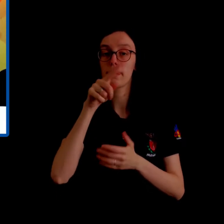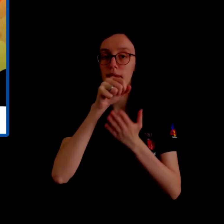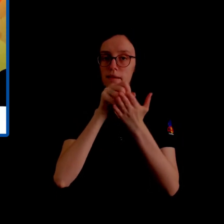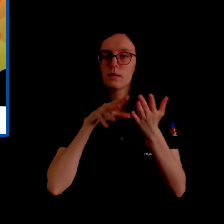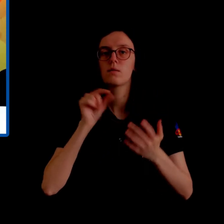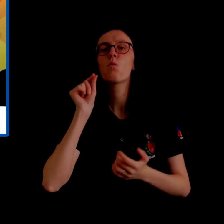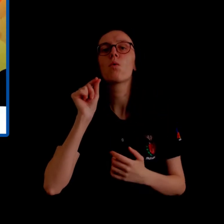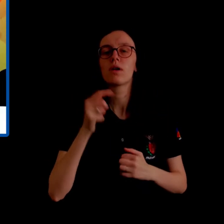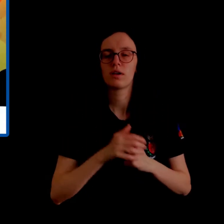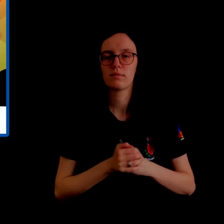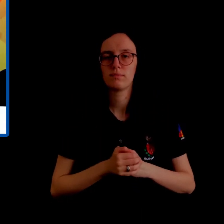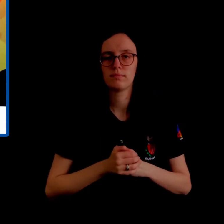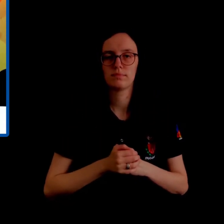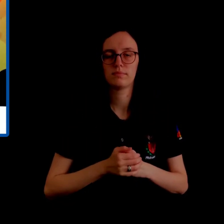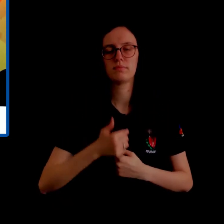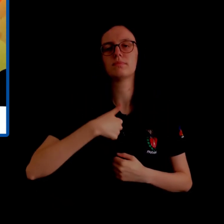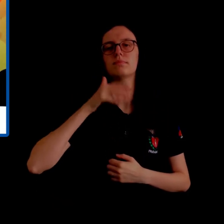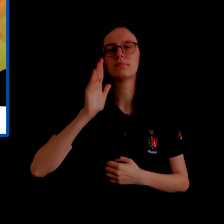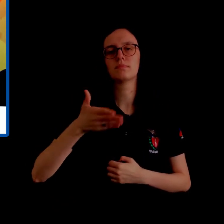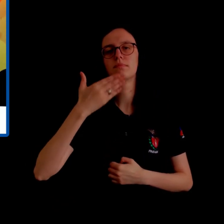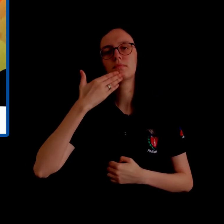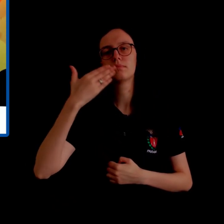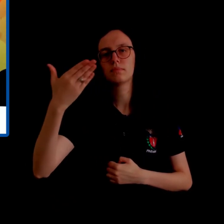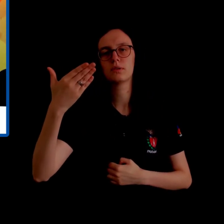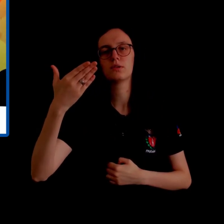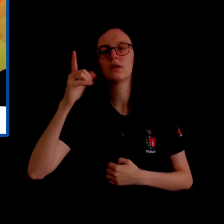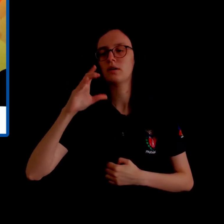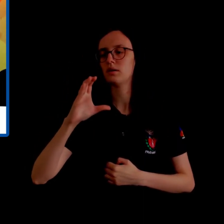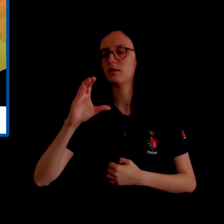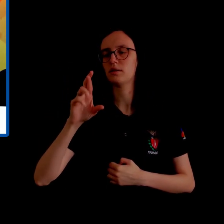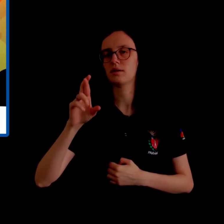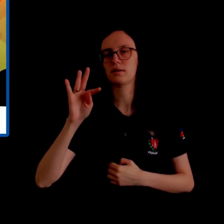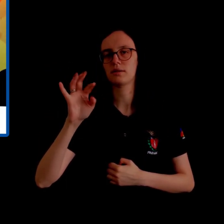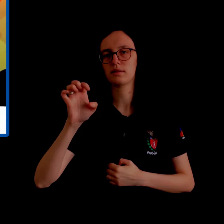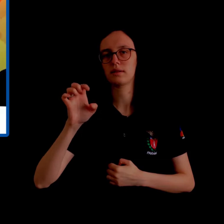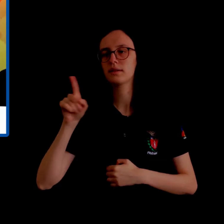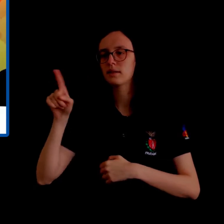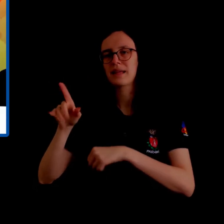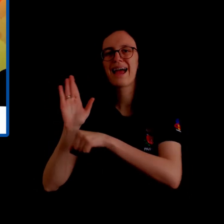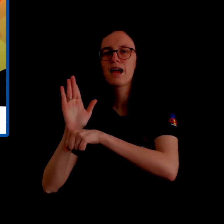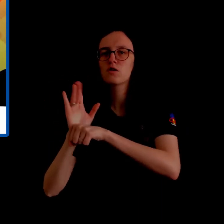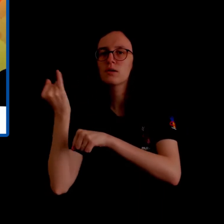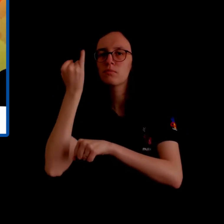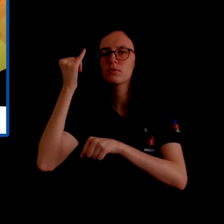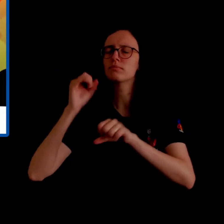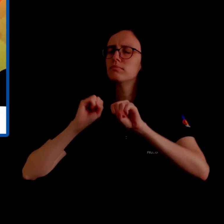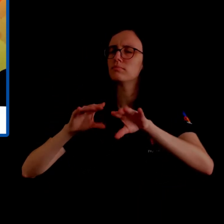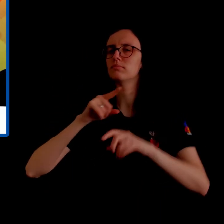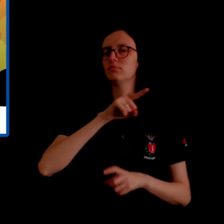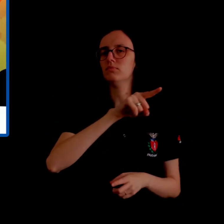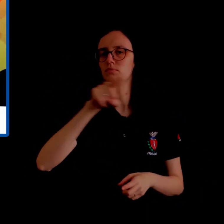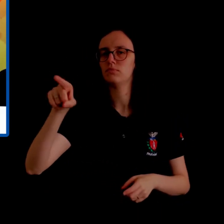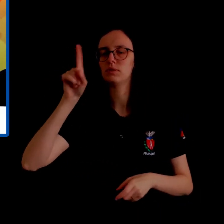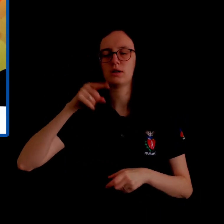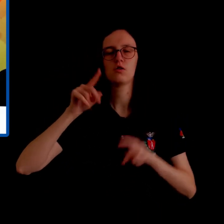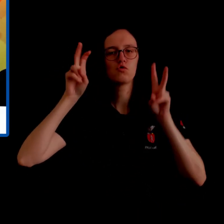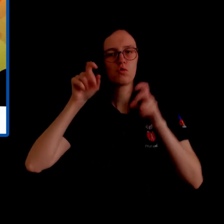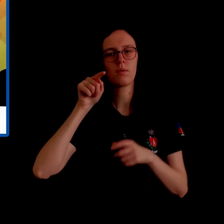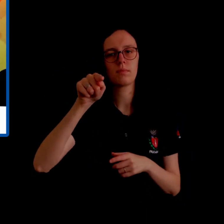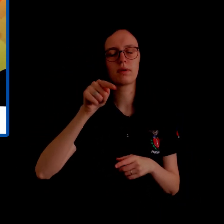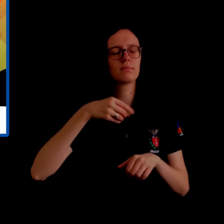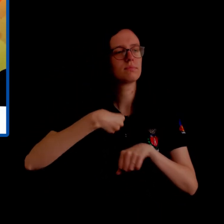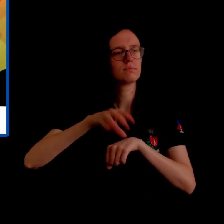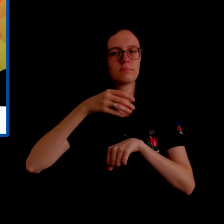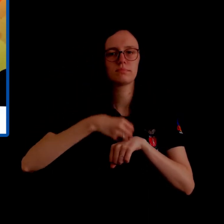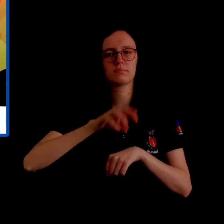é isso. Eu já pedi para os assessores da CRTF realizarem várias formações com vocês em relação a isso, várias